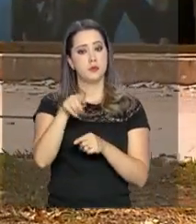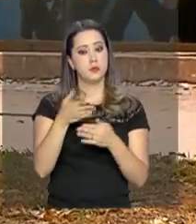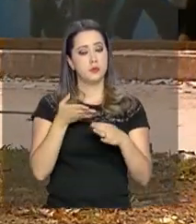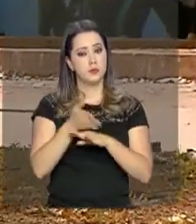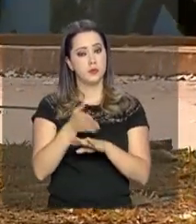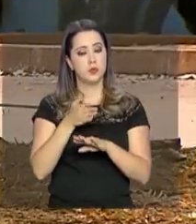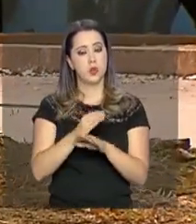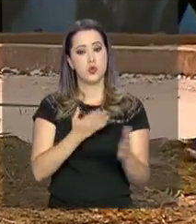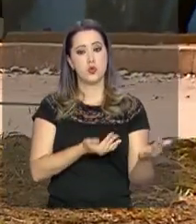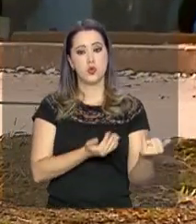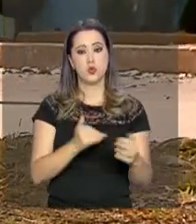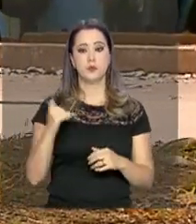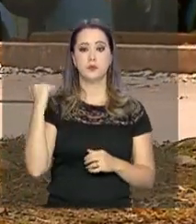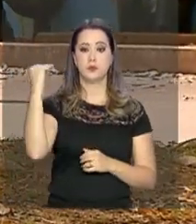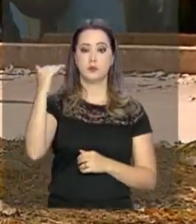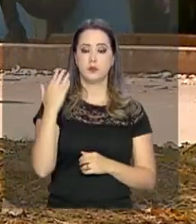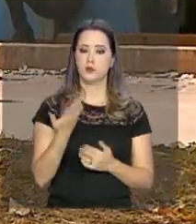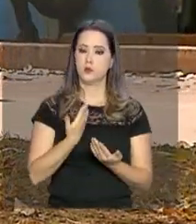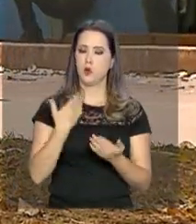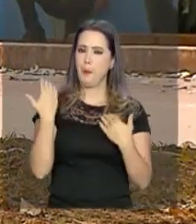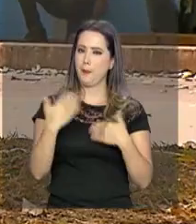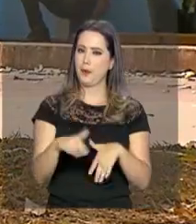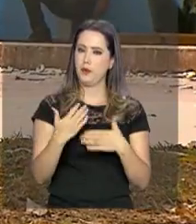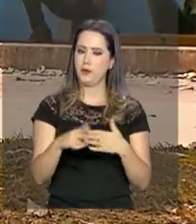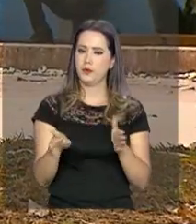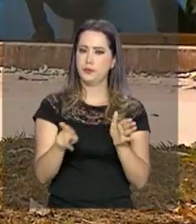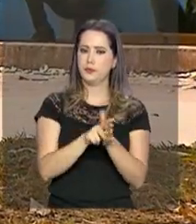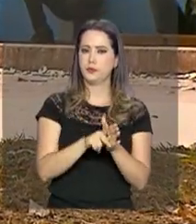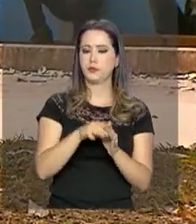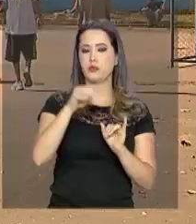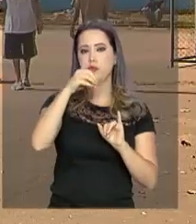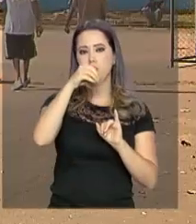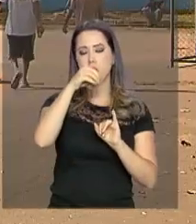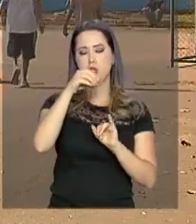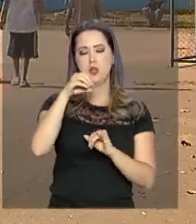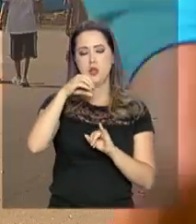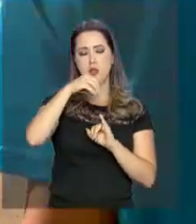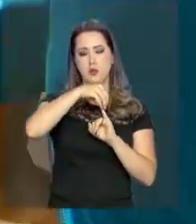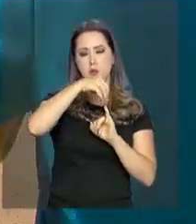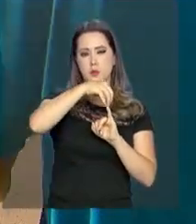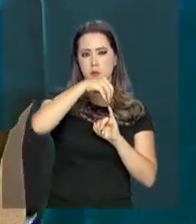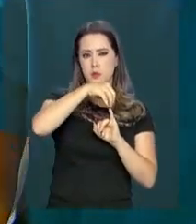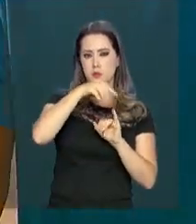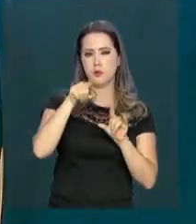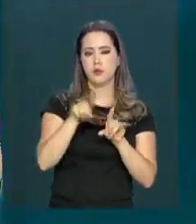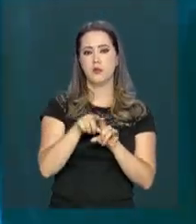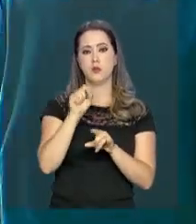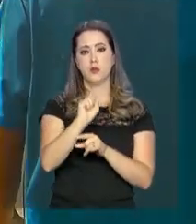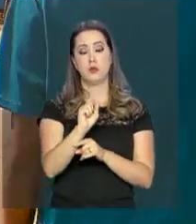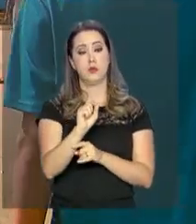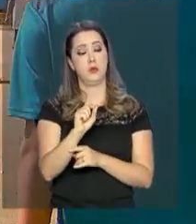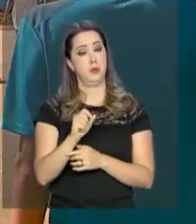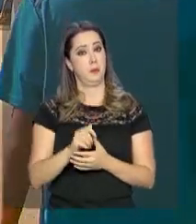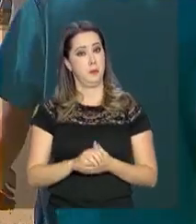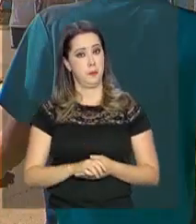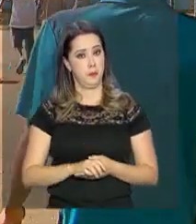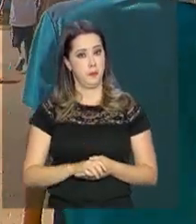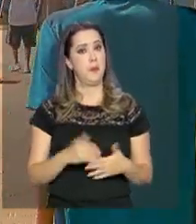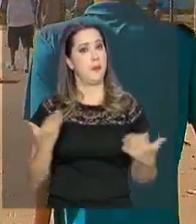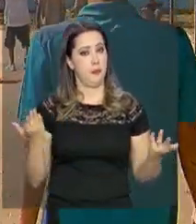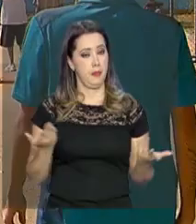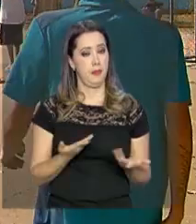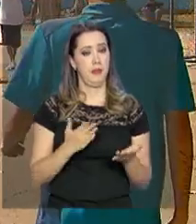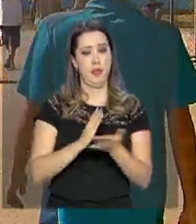Competências de Jovens e Adultos, aplicado pelo Instituto Nacional de Estudos e Pesquisas Educacionais, Anísio Teixeira.